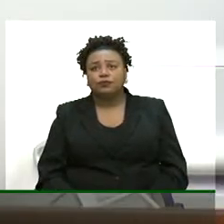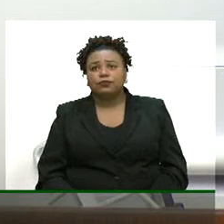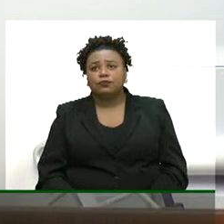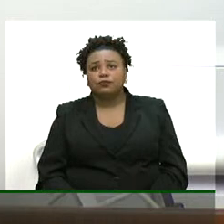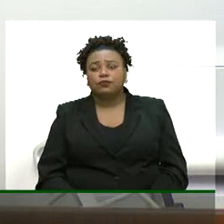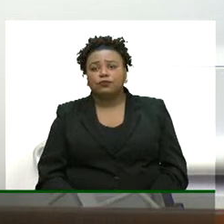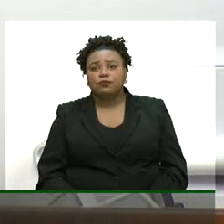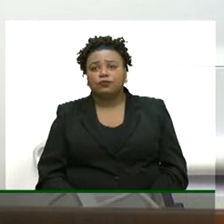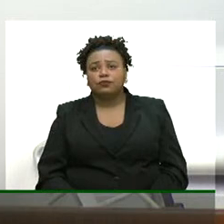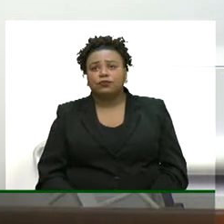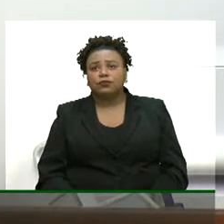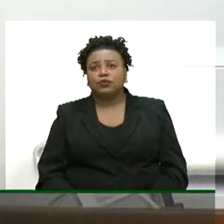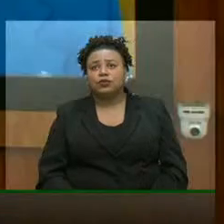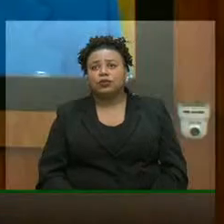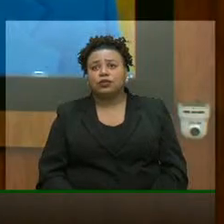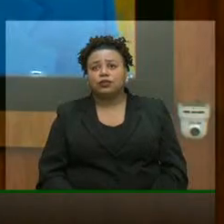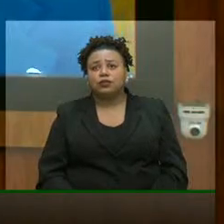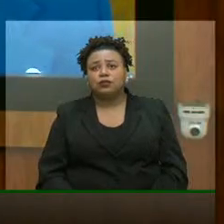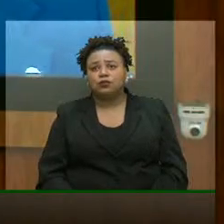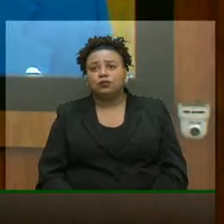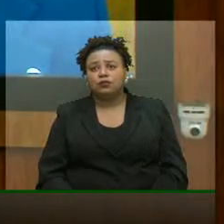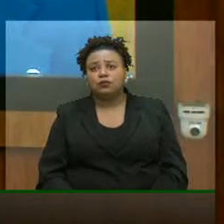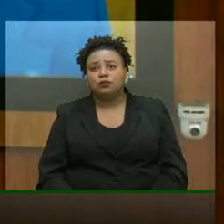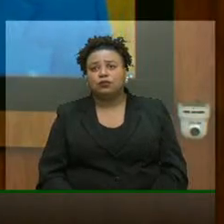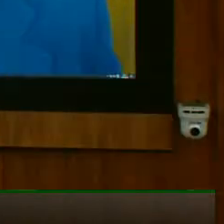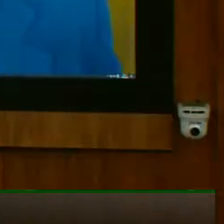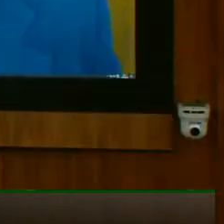quórum. Deputado Edgar Preto.